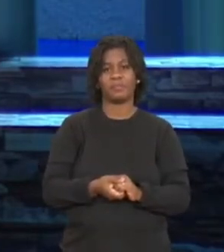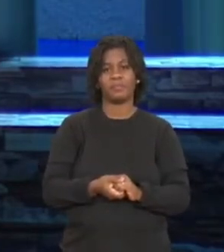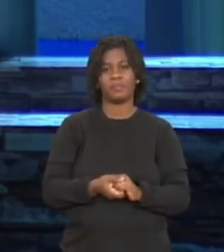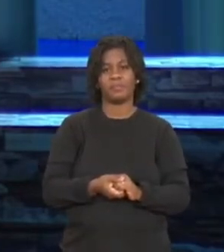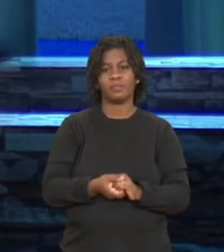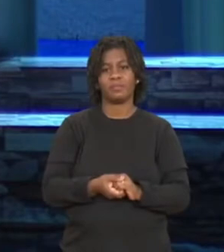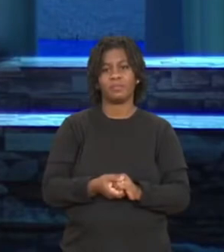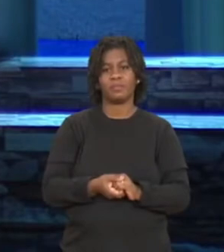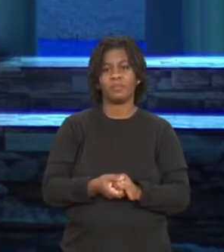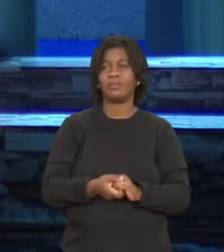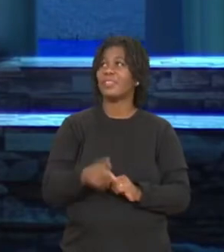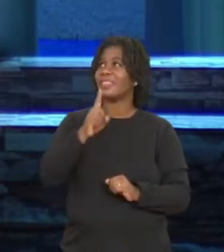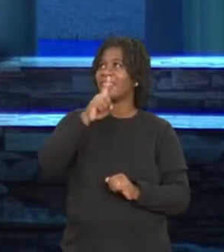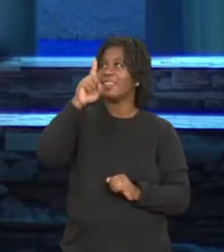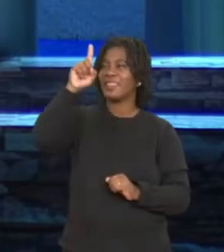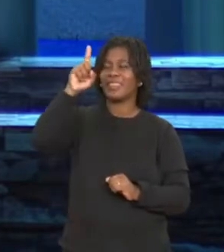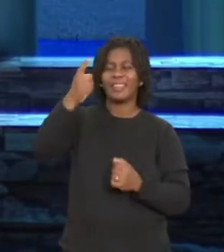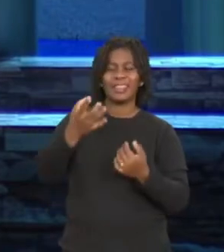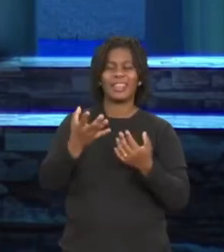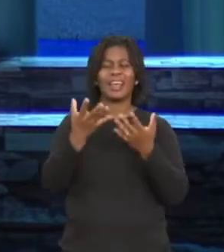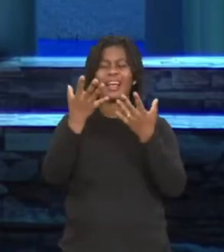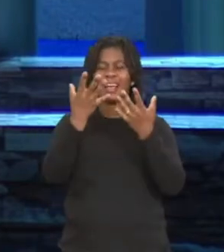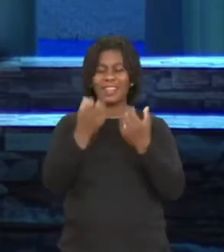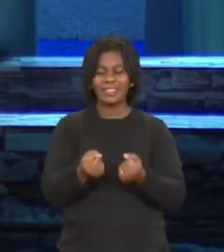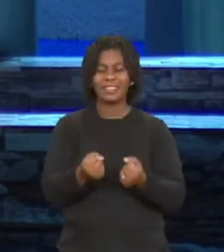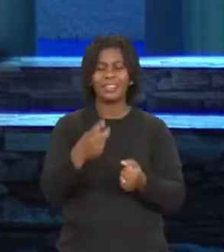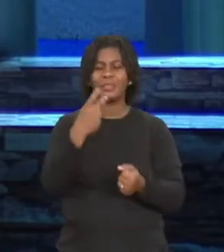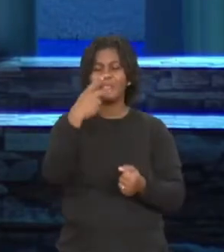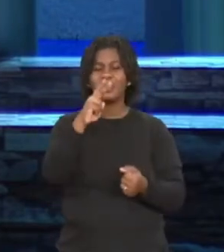E Ele aceita teu sacrifício.